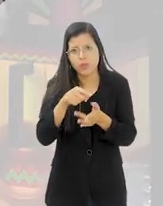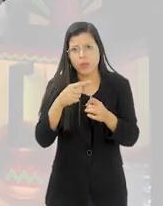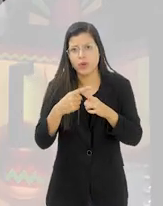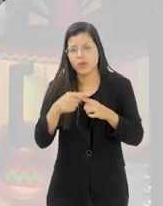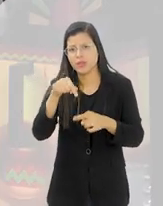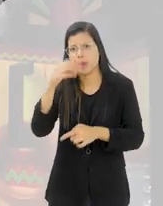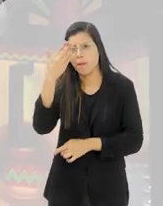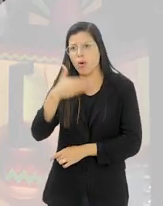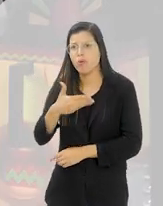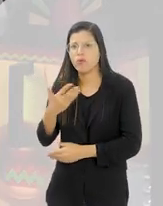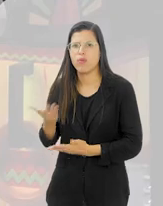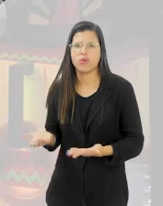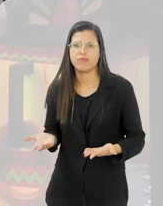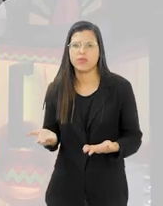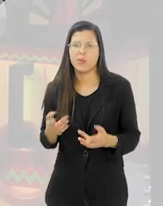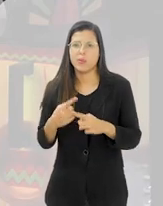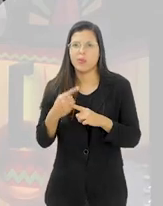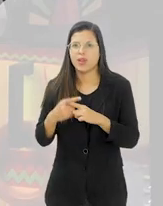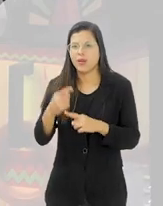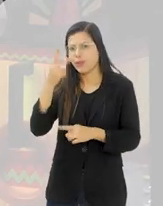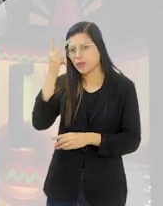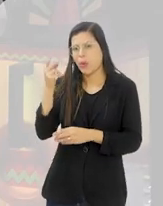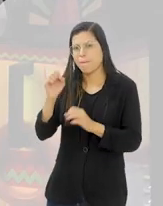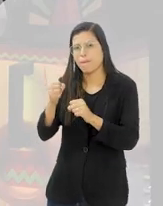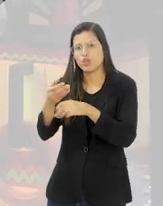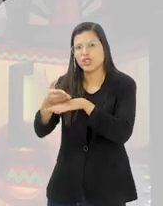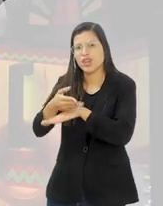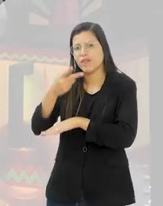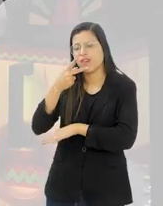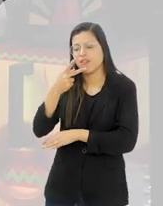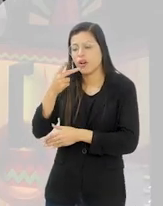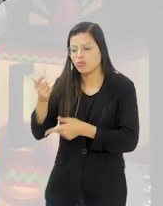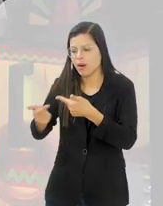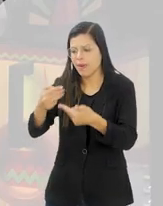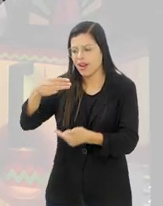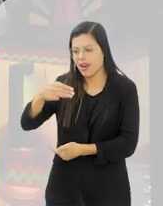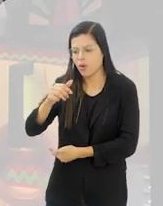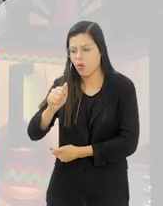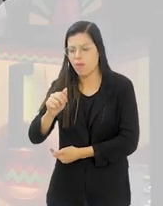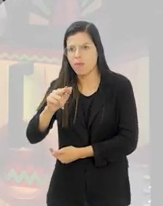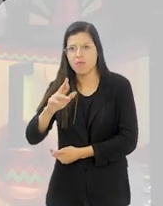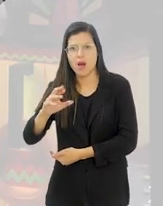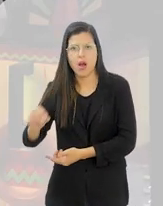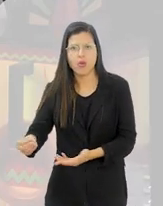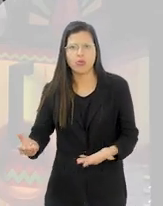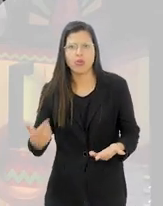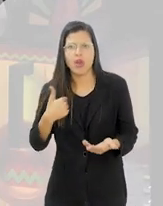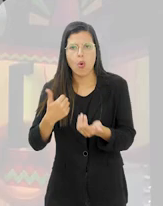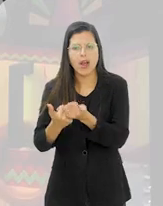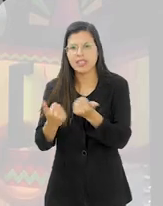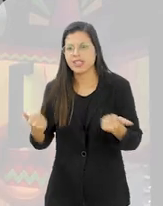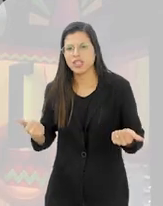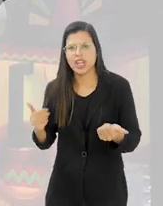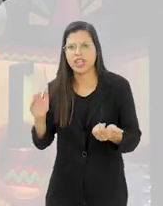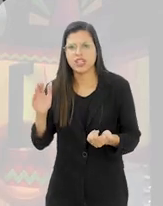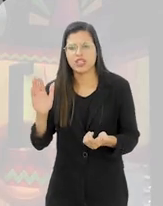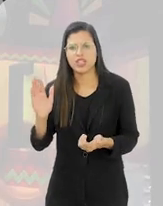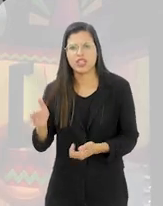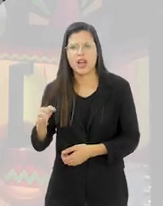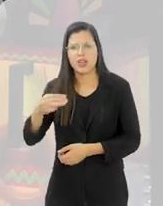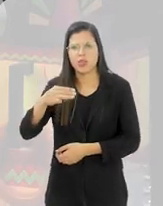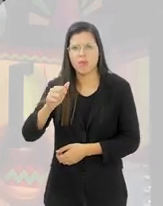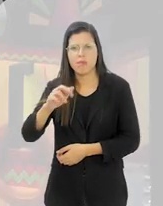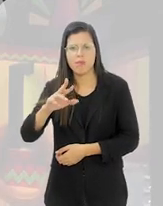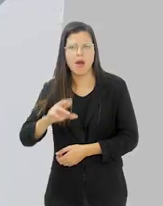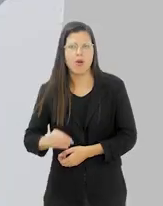Porque qualquer um pode chegar e falar assim: "Ah, eu trabalho com o Mauro." "O que você faz com o Mauro?" "Sou assistente do Mauro." Se eu não conhecer o Mauro e ligar para o Mauro, fico dito pelo não dito.